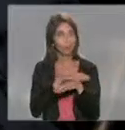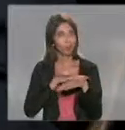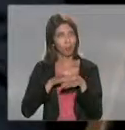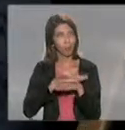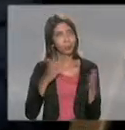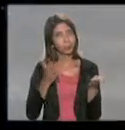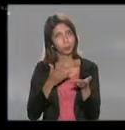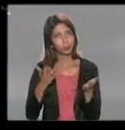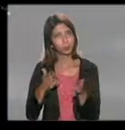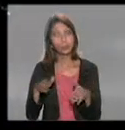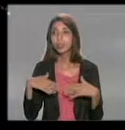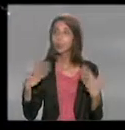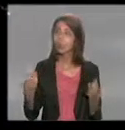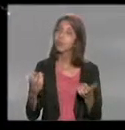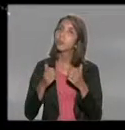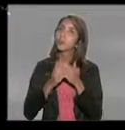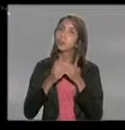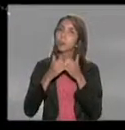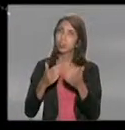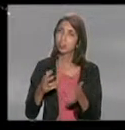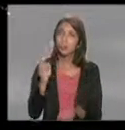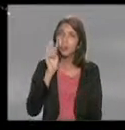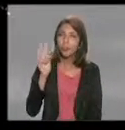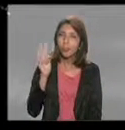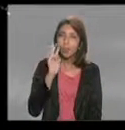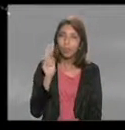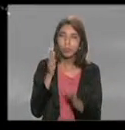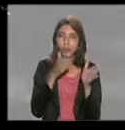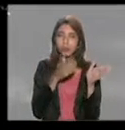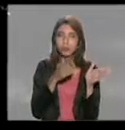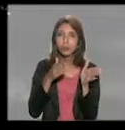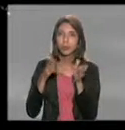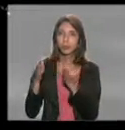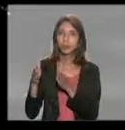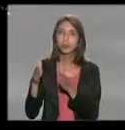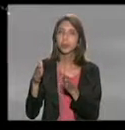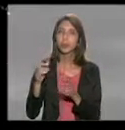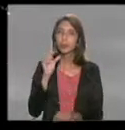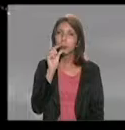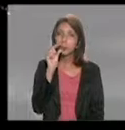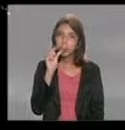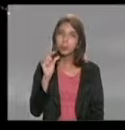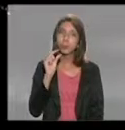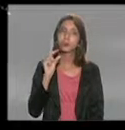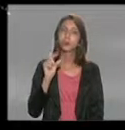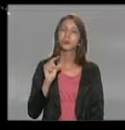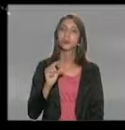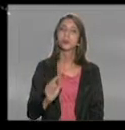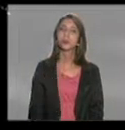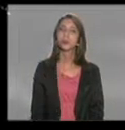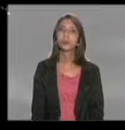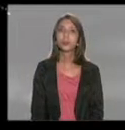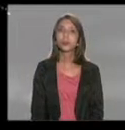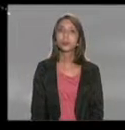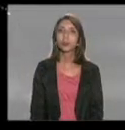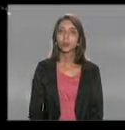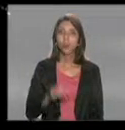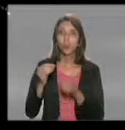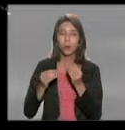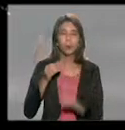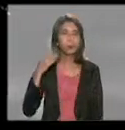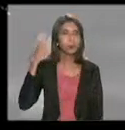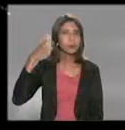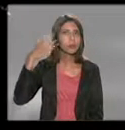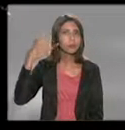Não, muito assunto. Então, vamos começar aqui vendo um trechinho